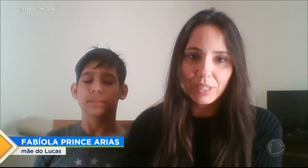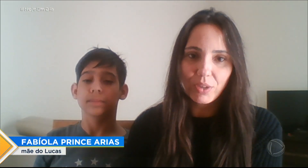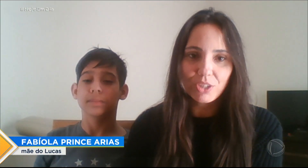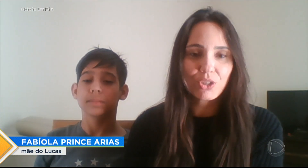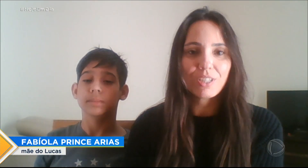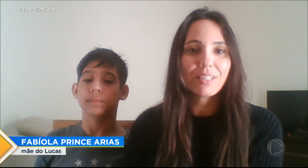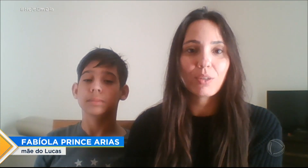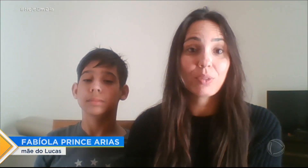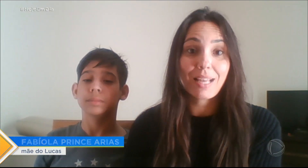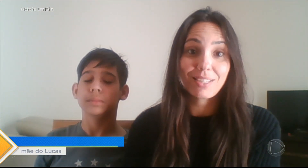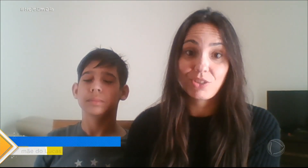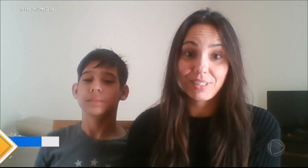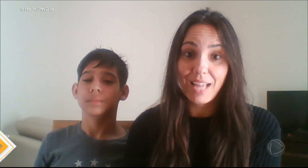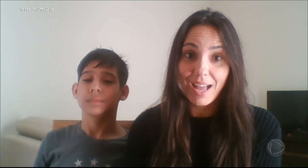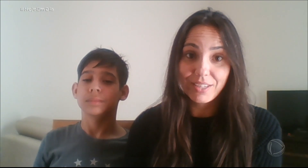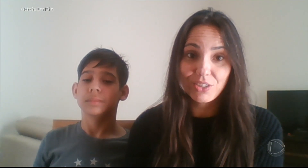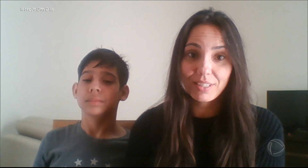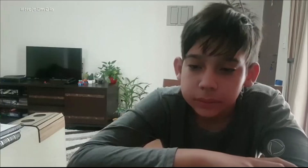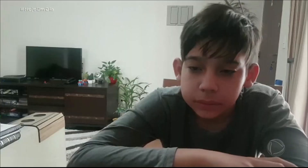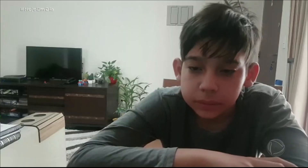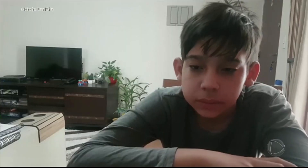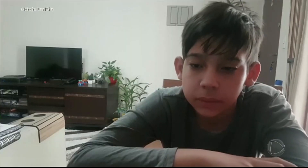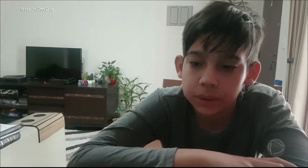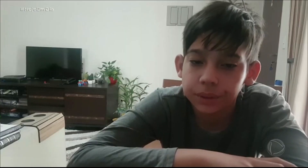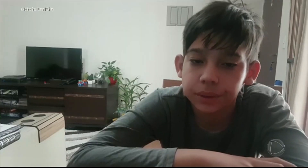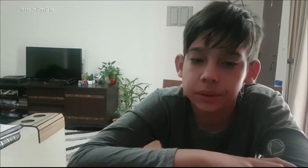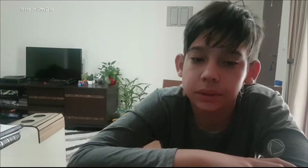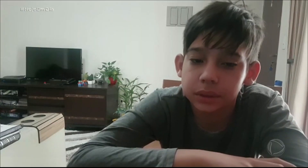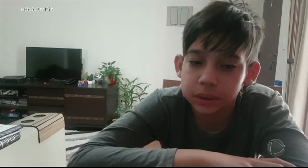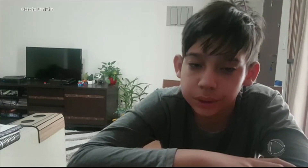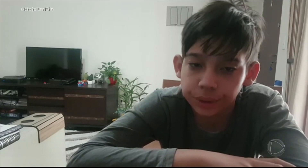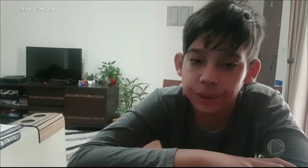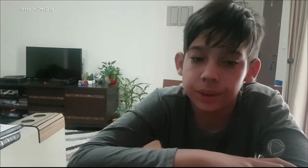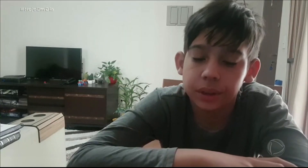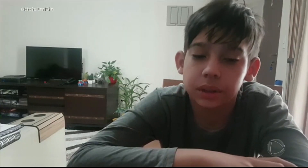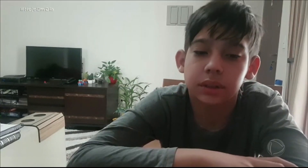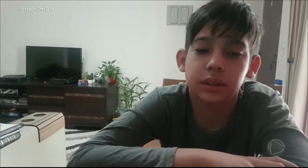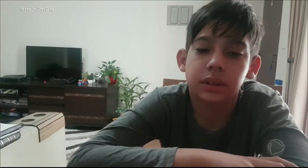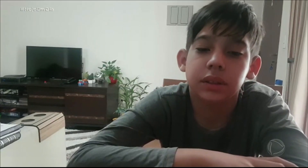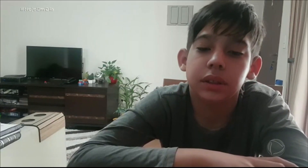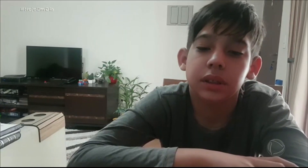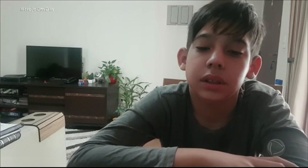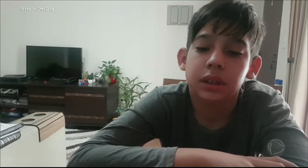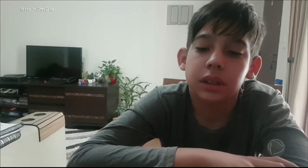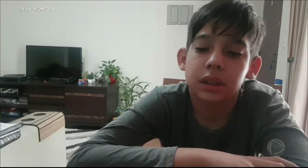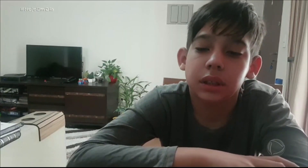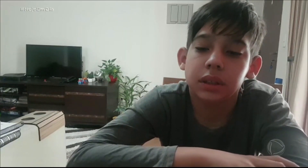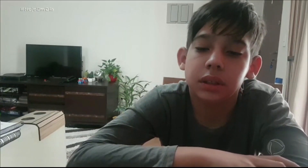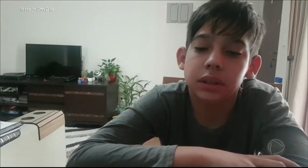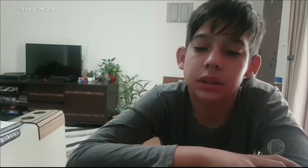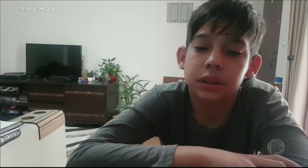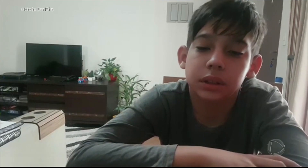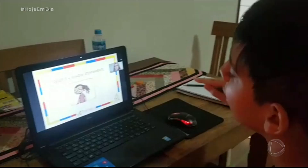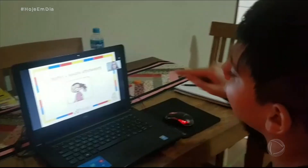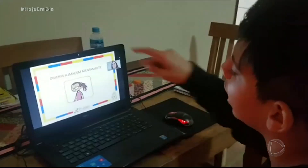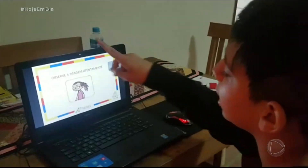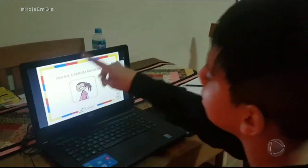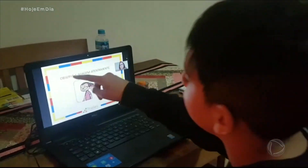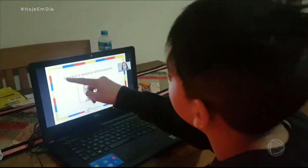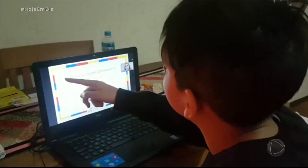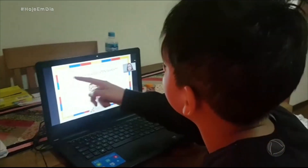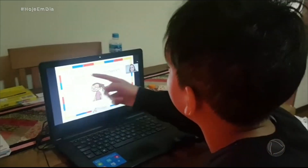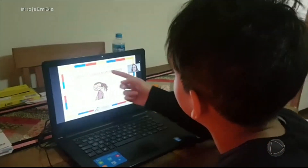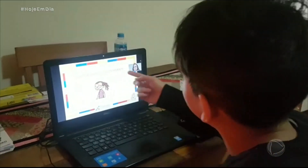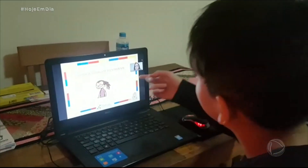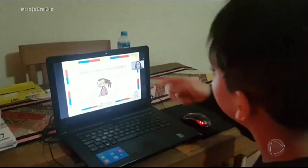engajado na hora de executar as atividades. Parte das aulas ele faz junto com a turma, mas ele também faz as aulas